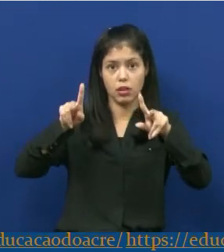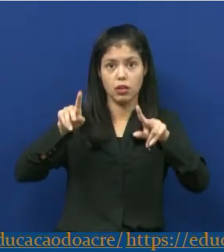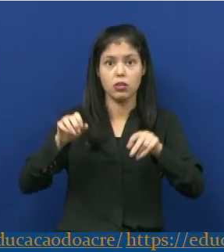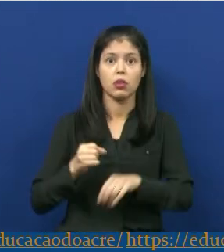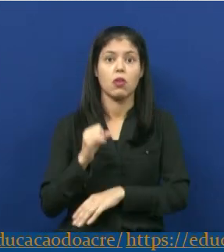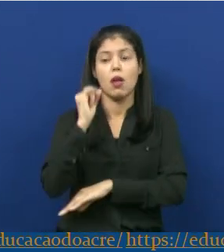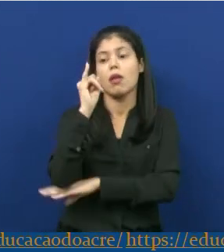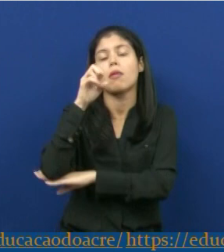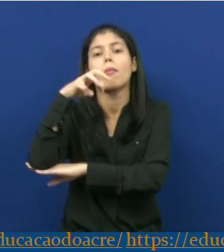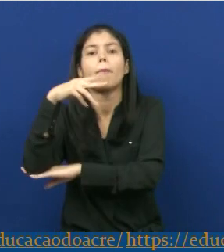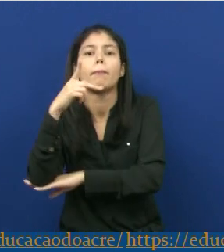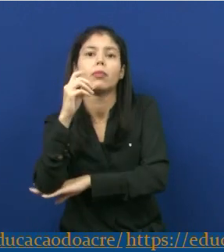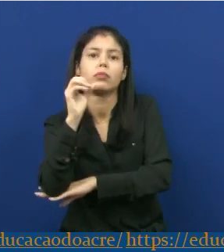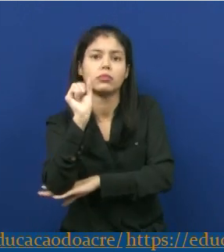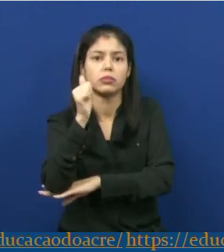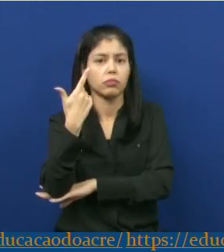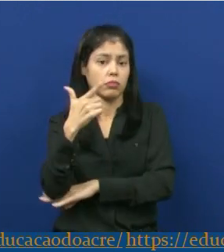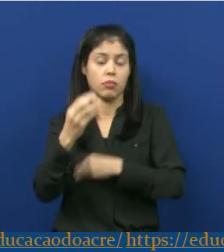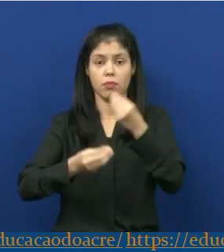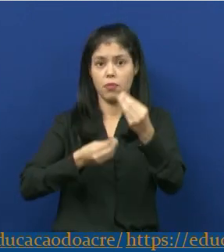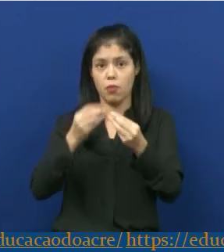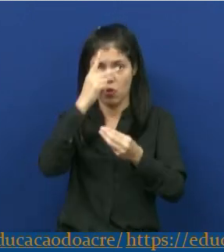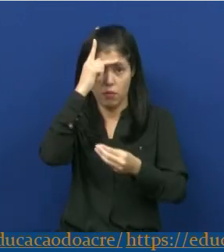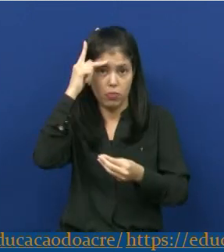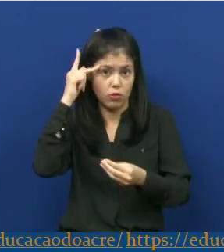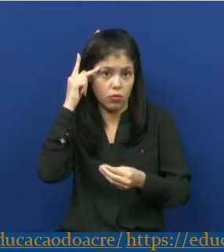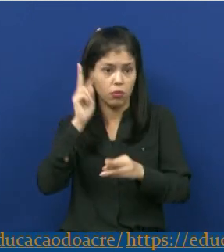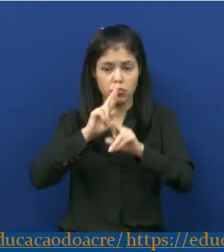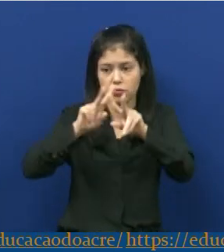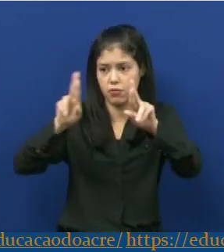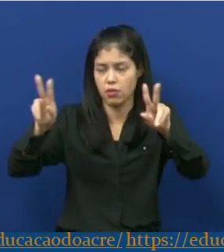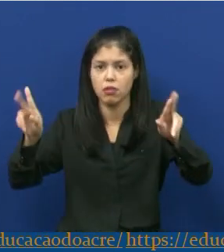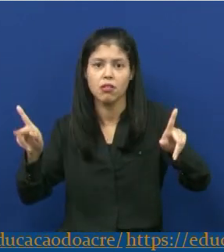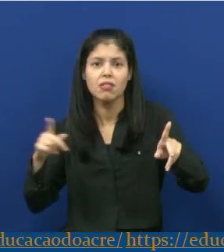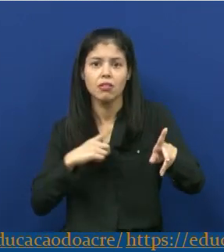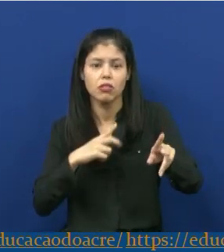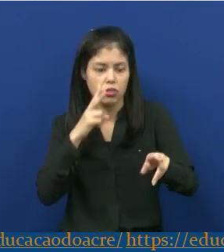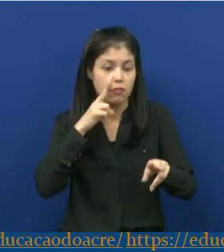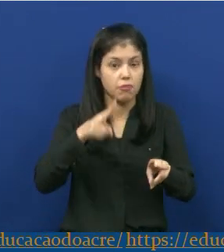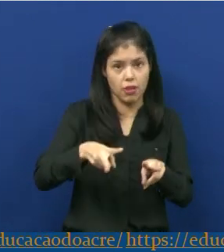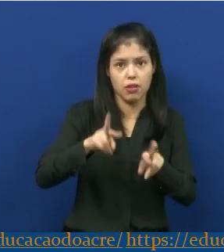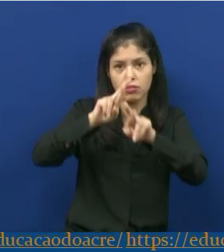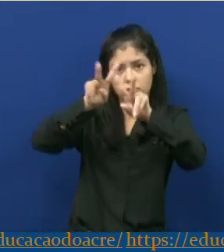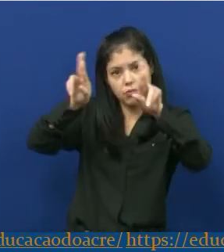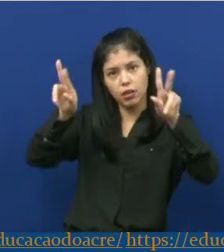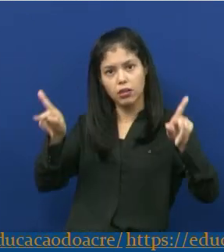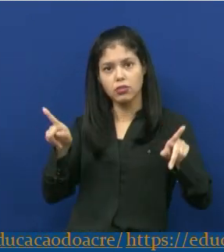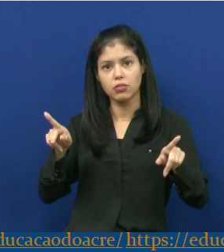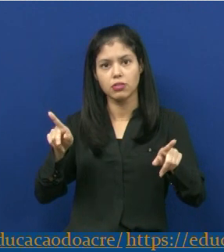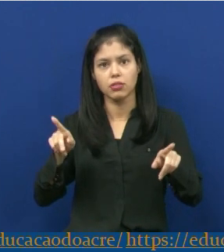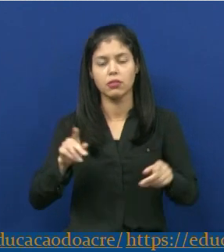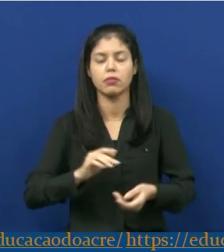universalmente, comum a todos os homens, uma vez que a experiência ela é sempre subjetiva.